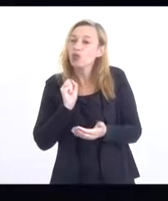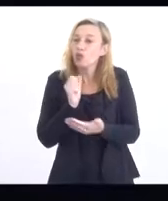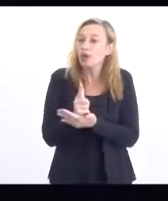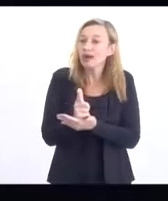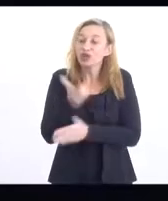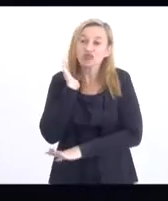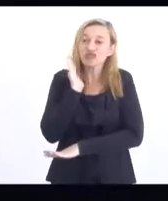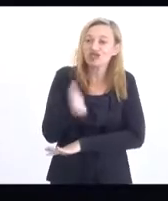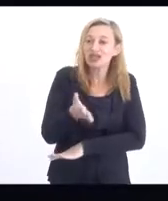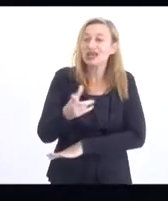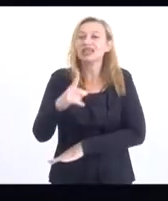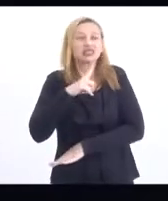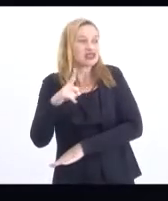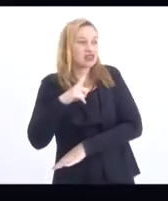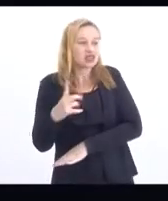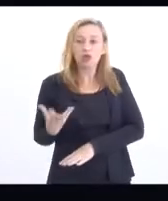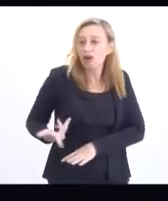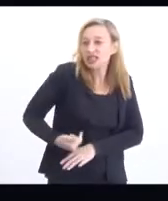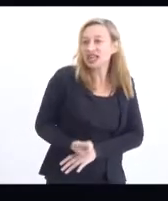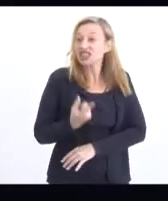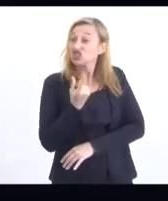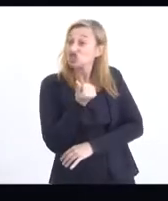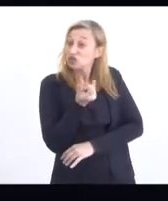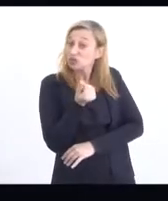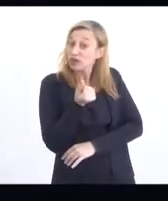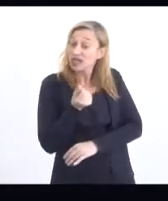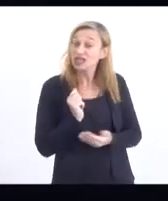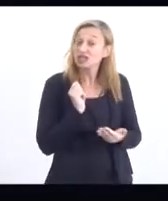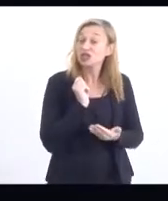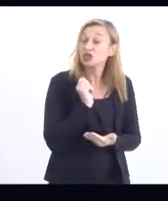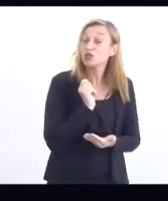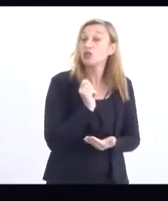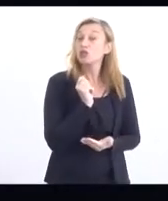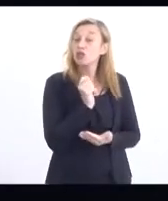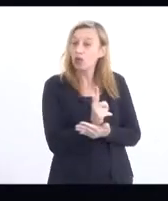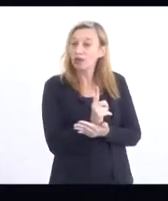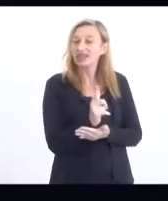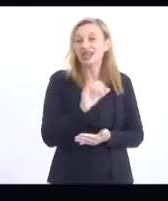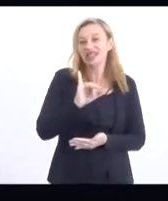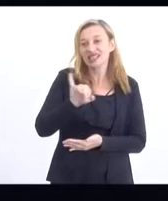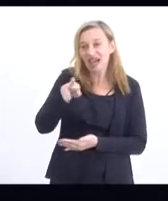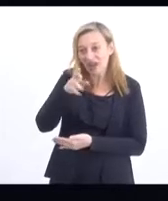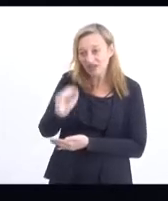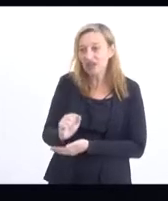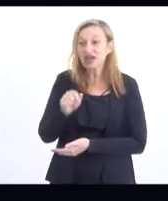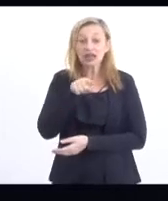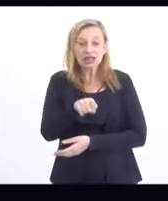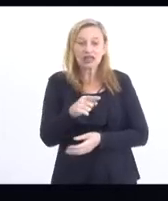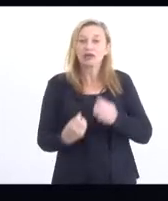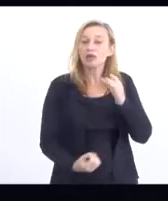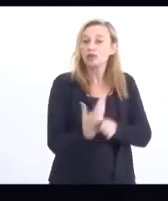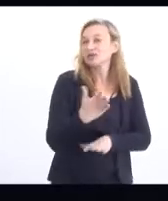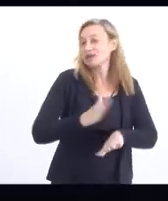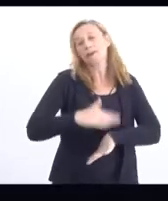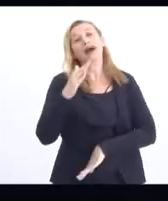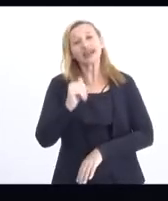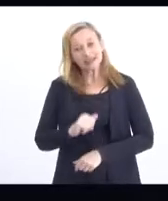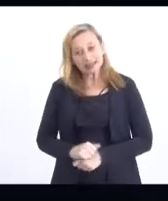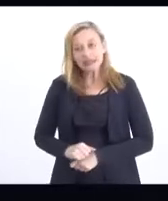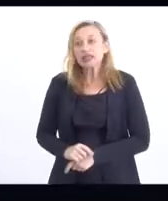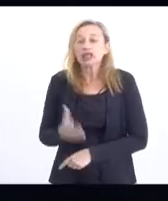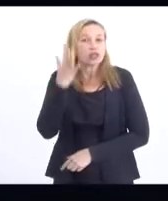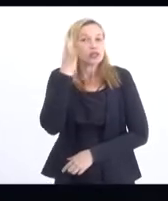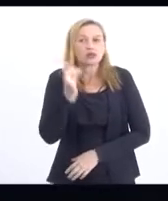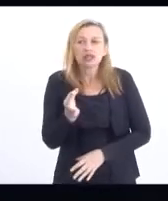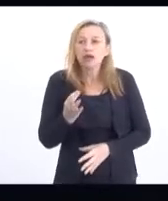a gente tem uma garantia de preço, tem uma garantia de compra da safra, nossa região poderia produzir muito mais. Então, a gente não sabe,